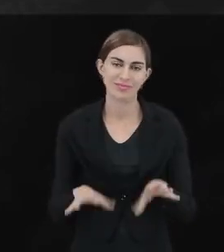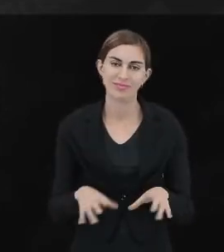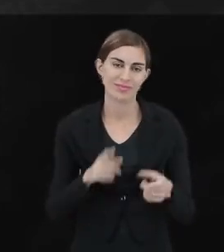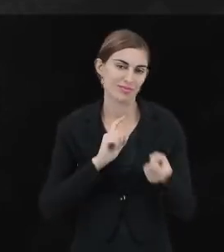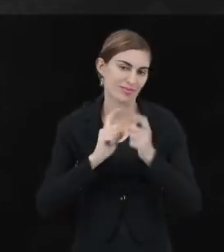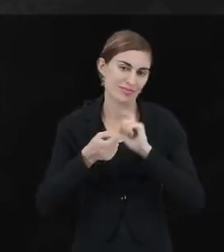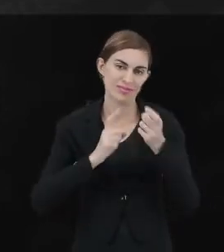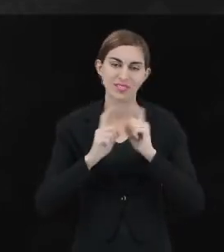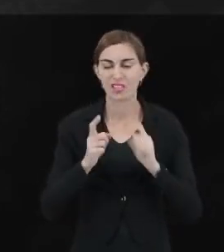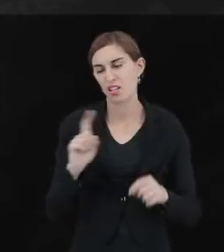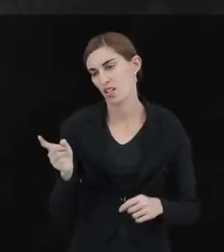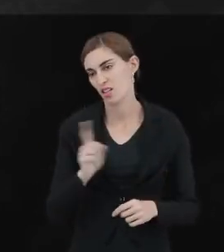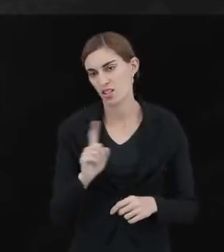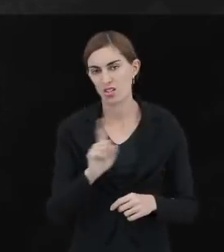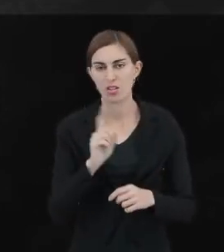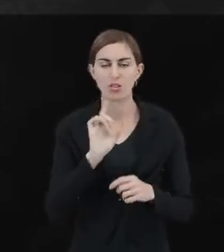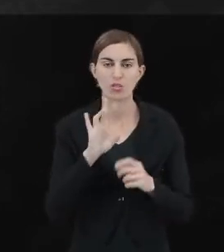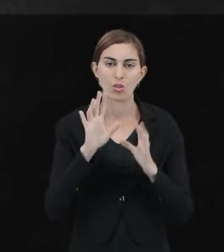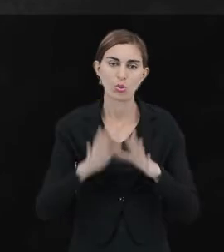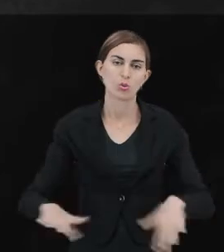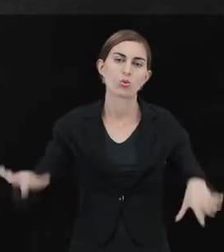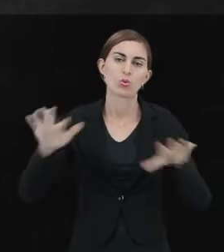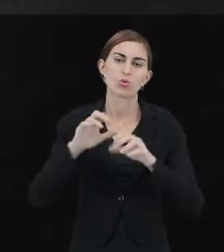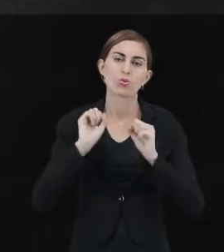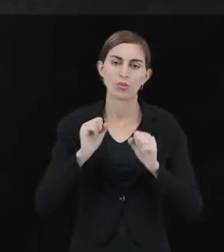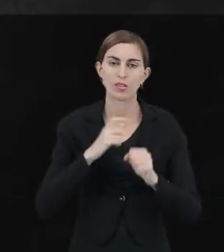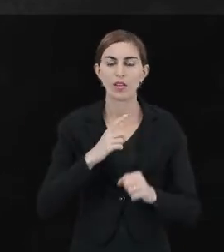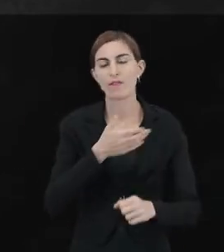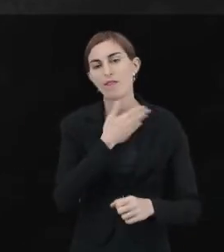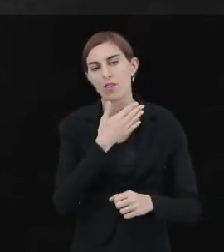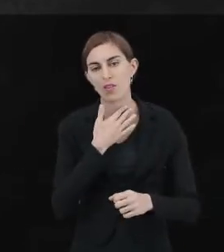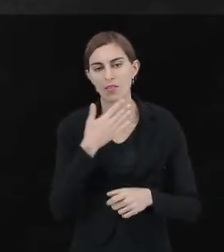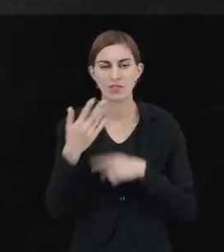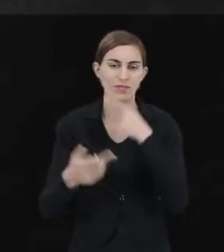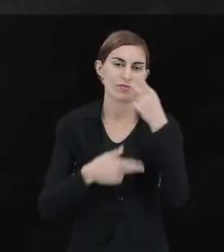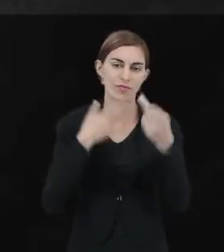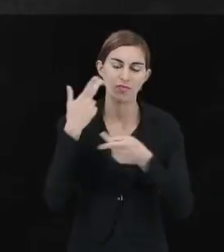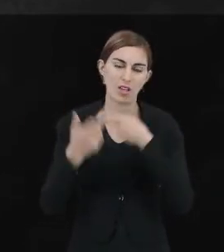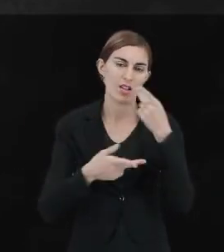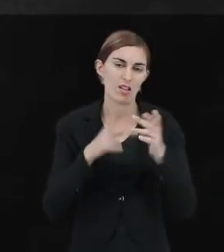Requer diálogo que implica não apenas que todos podem ter voz,